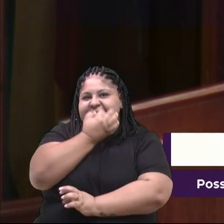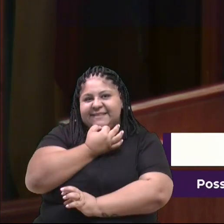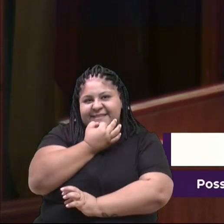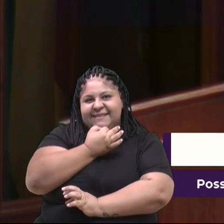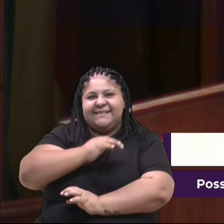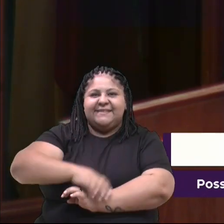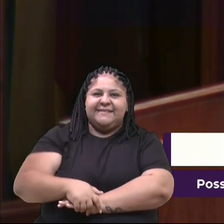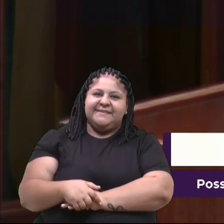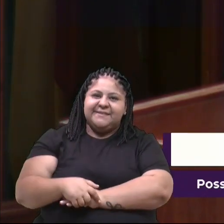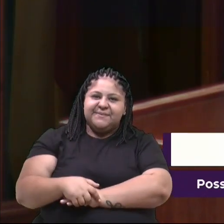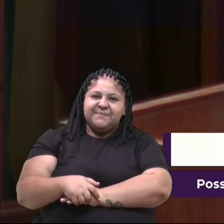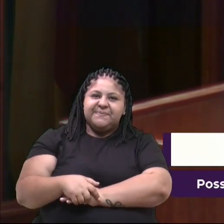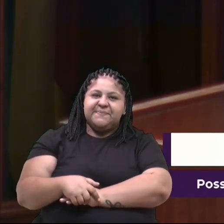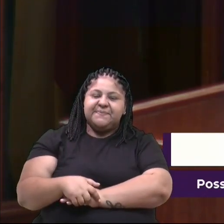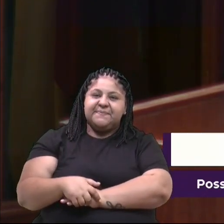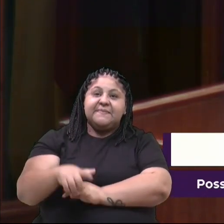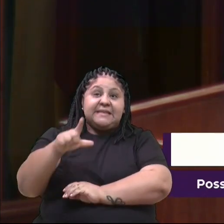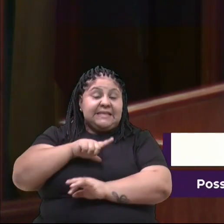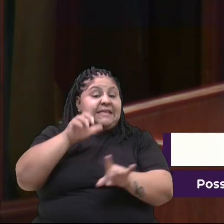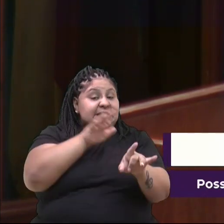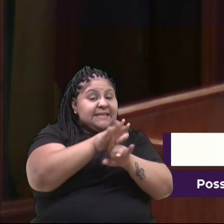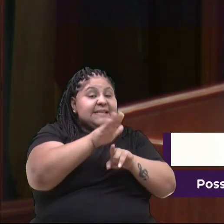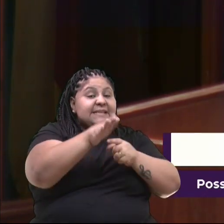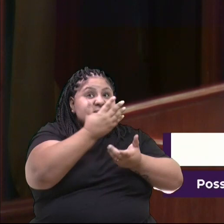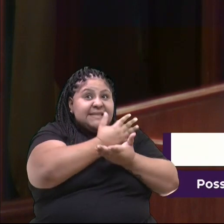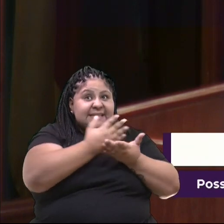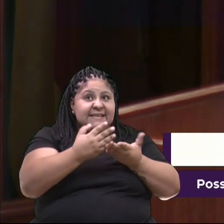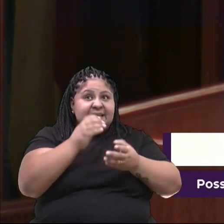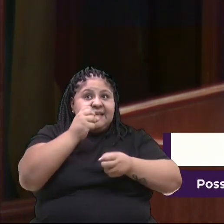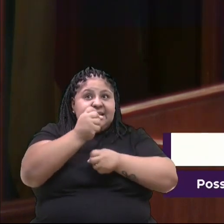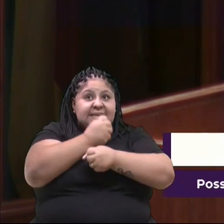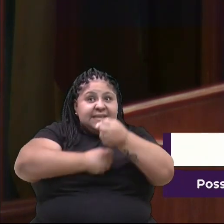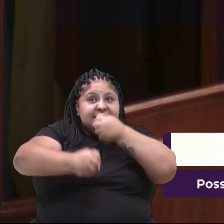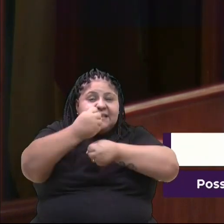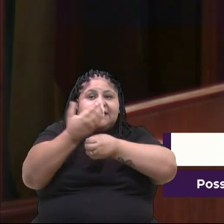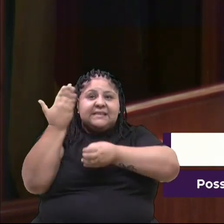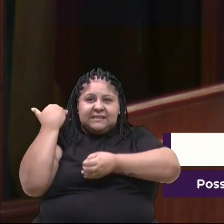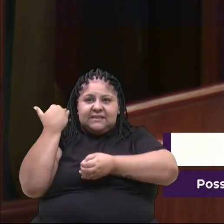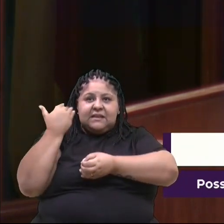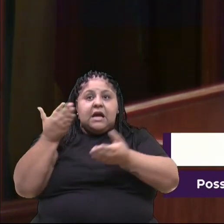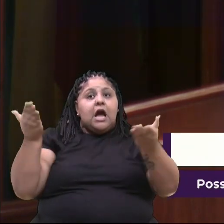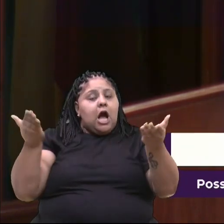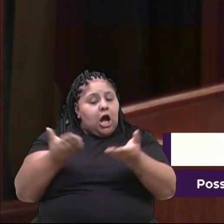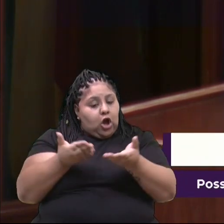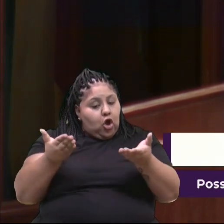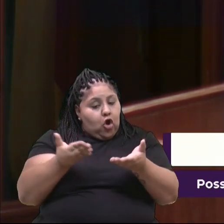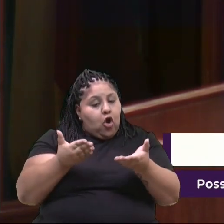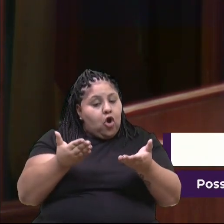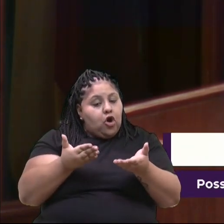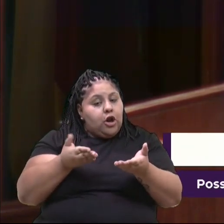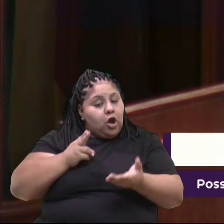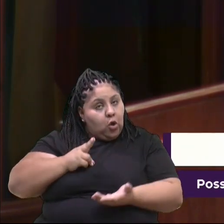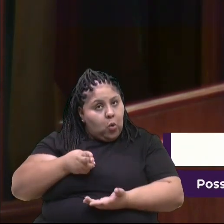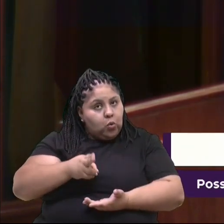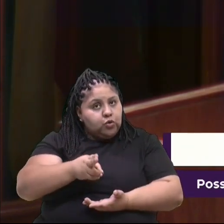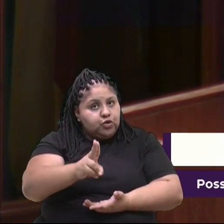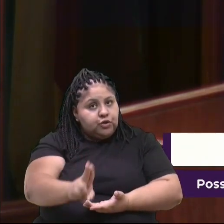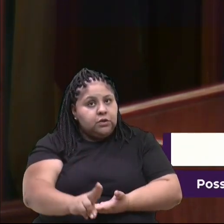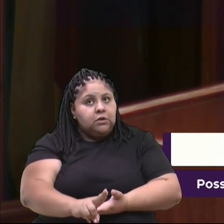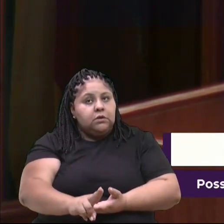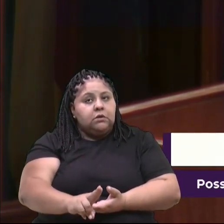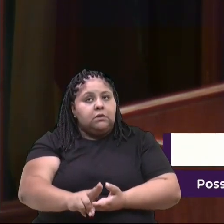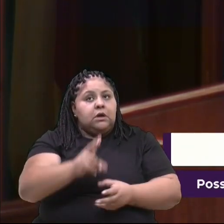Sul. Nós temos demandas que iniciaram em anos anteriores, que caberão à nossa mesa diretora a continuidade, as obras